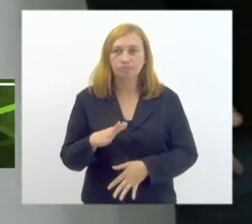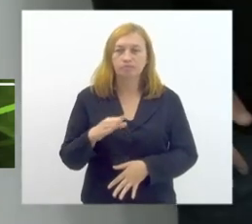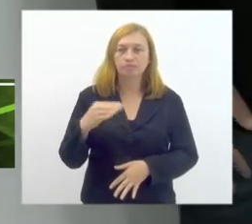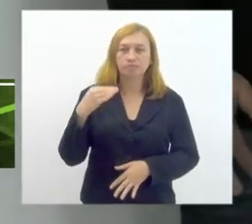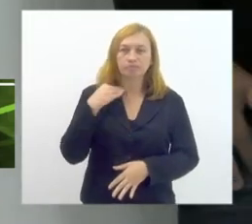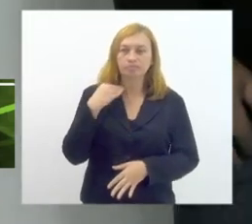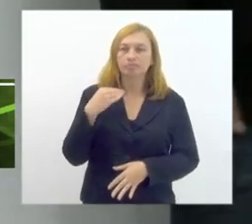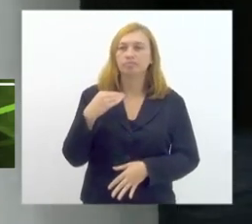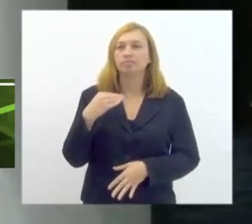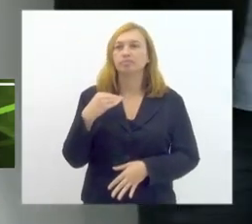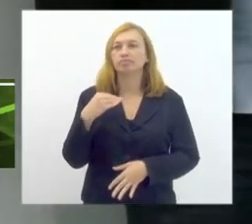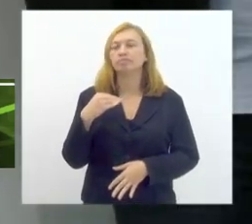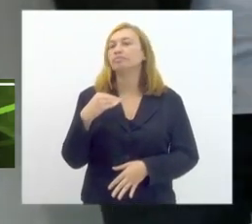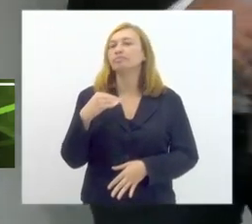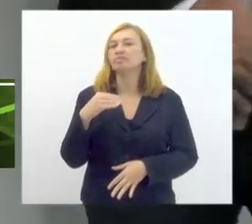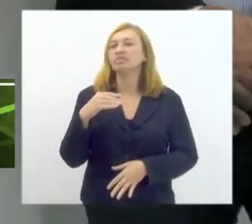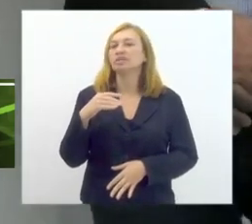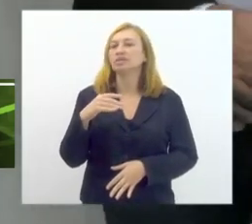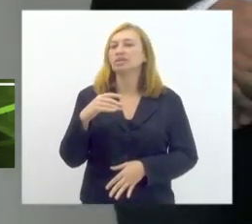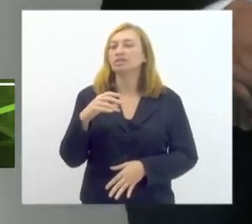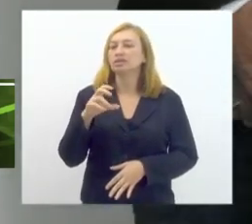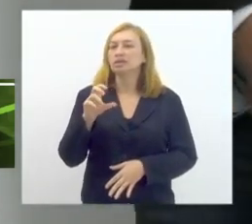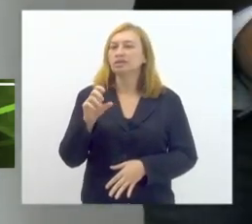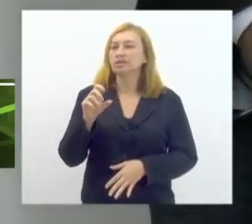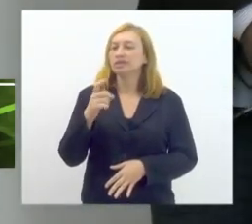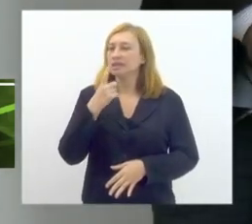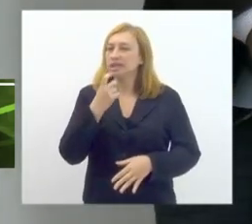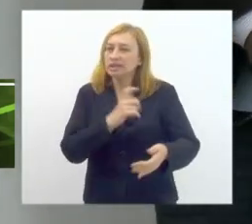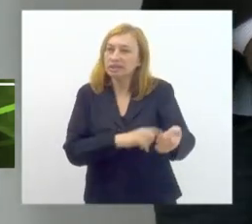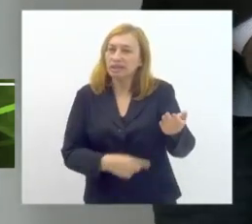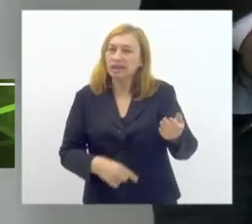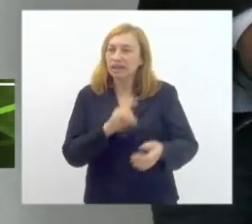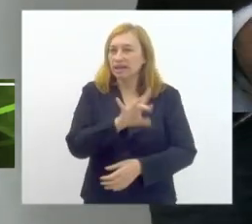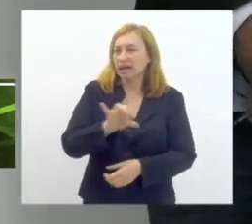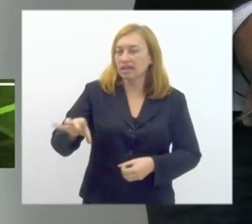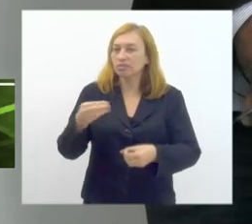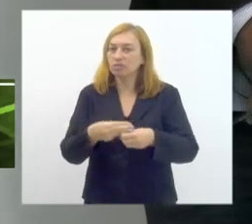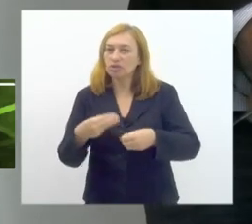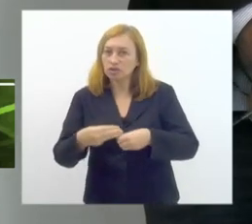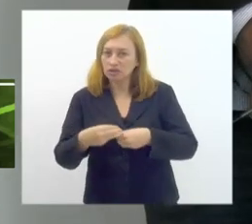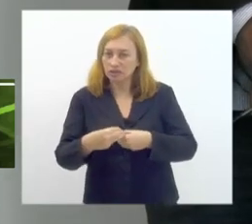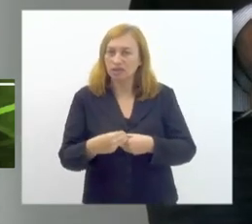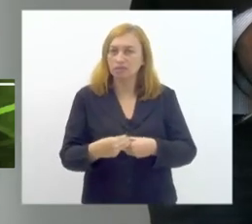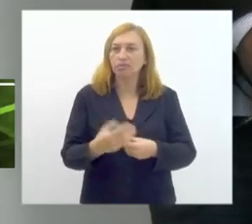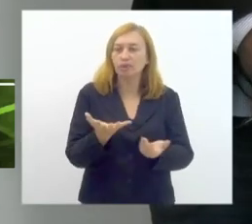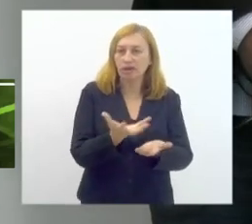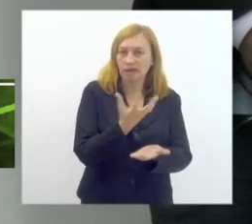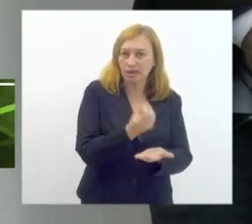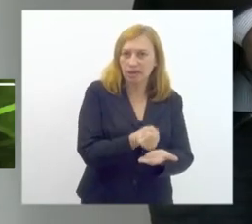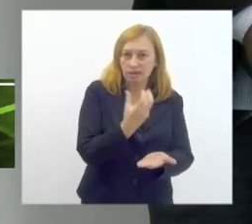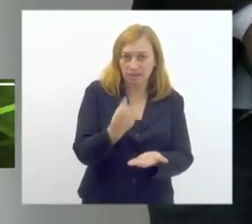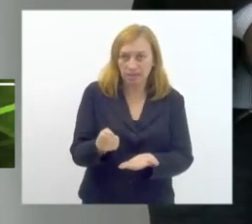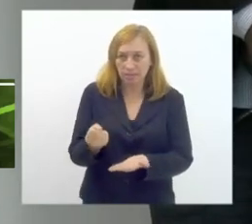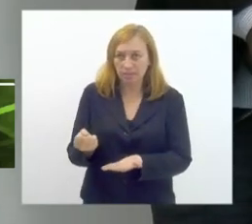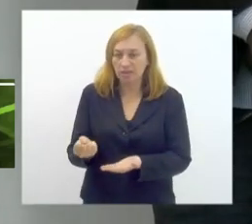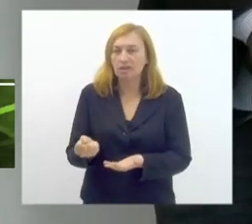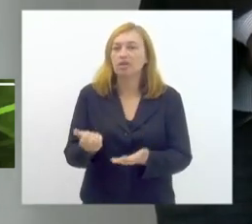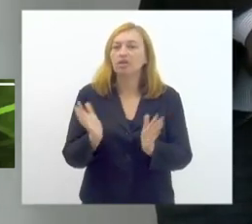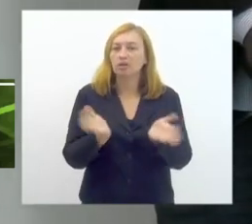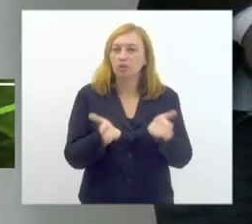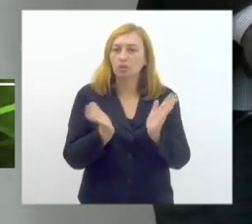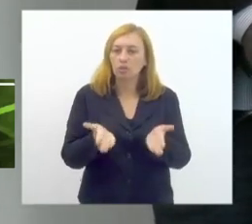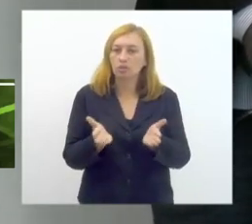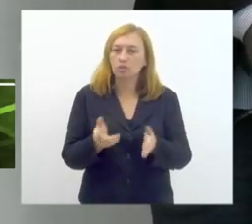de sangue lá, ele é um banco de sangue consorciado. Cada município é cotista desse banco de sangue e ele é gerido hoje,